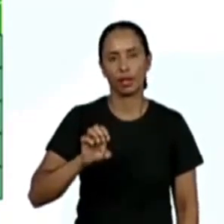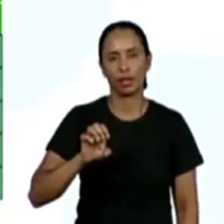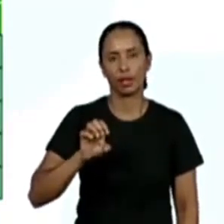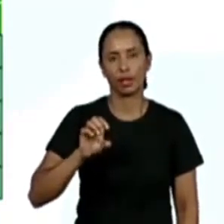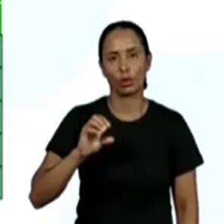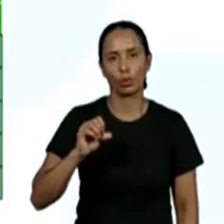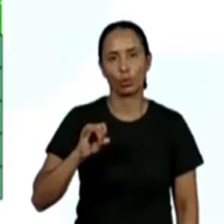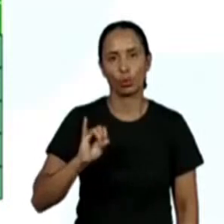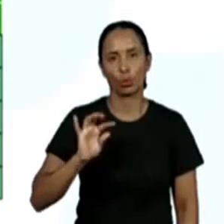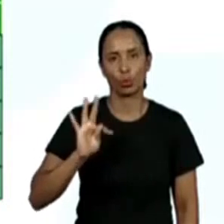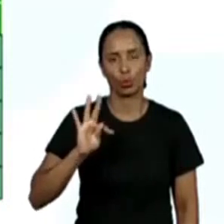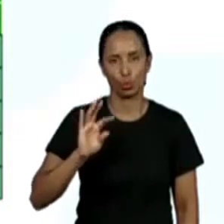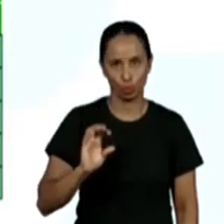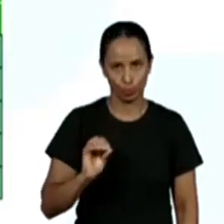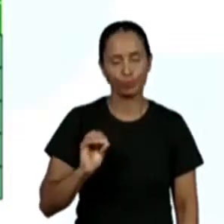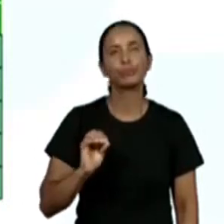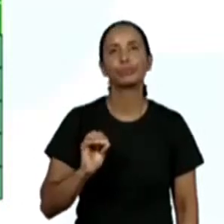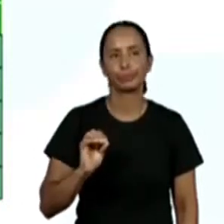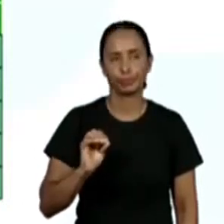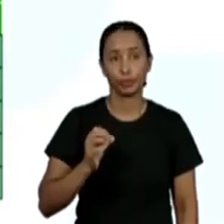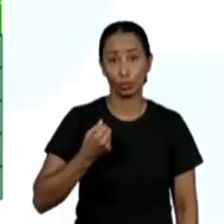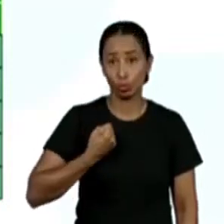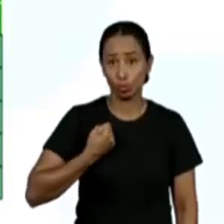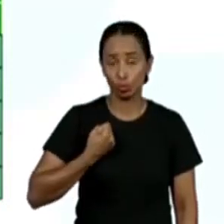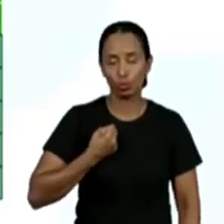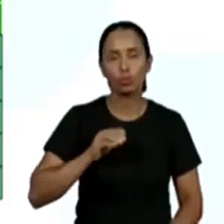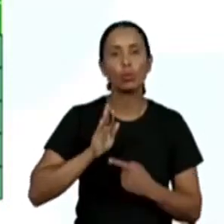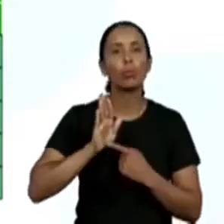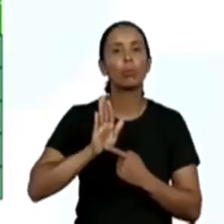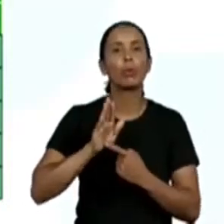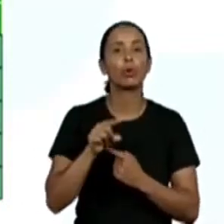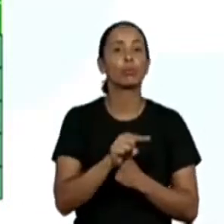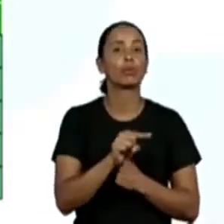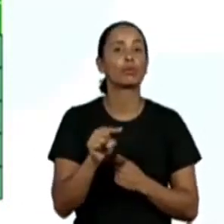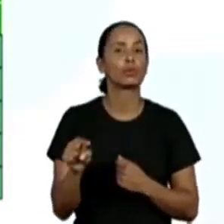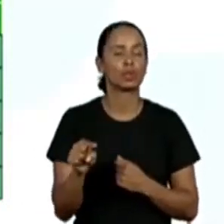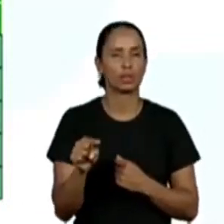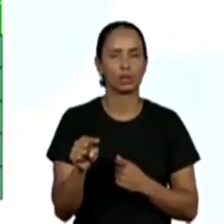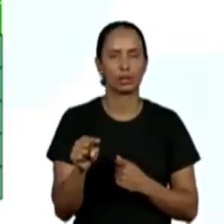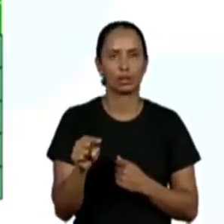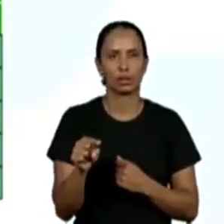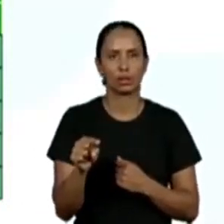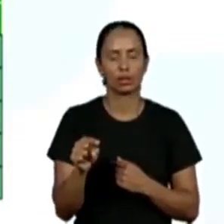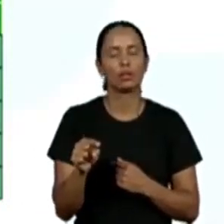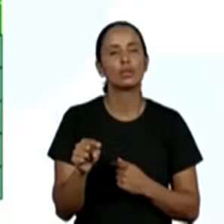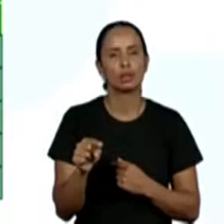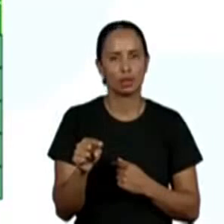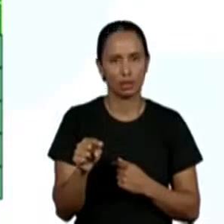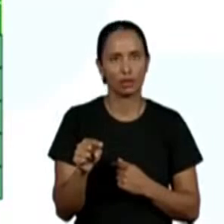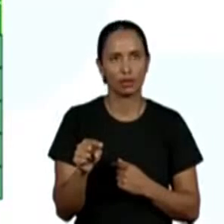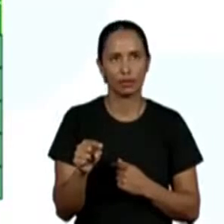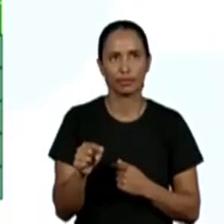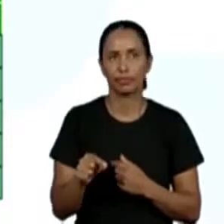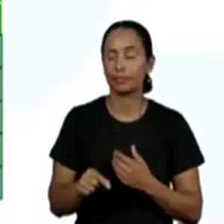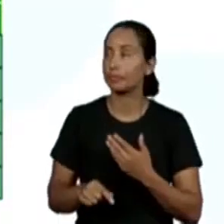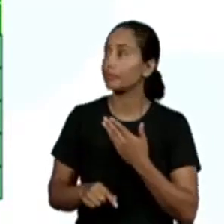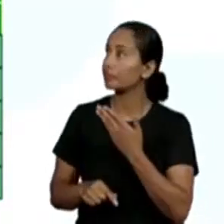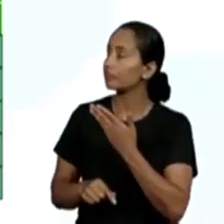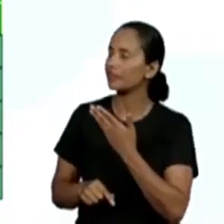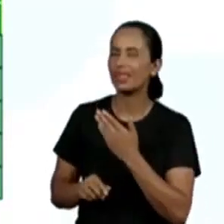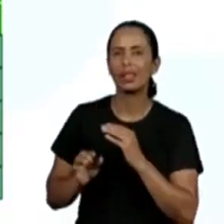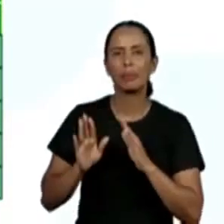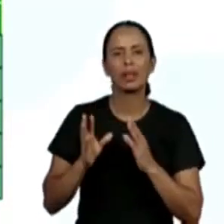48. Esse é o número que está ali apresentado, que vocês vão identificar que ele está apresentado ali. Mas como